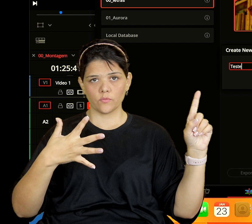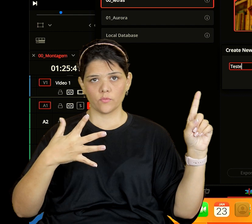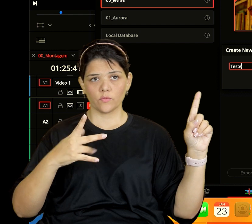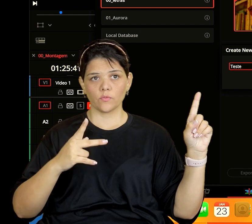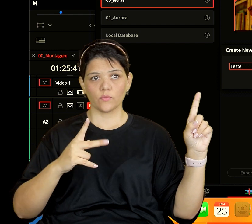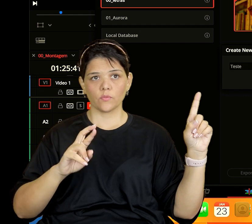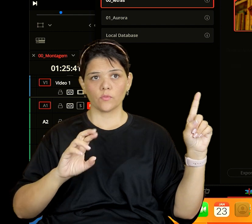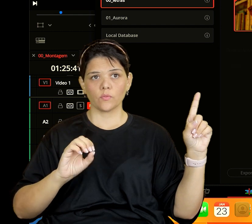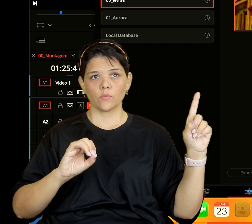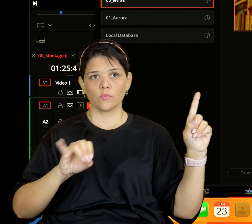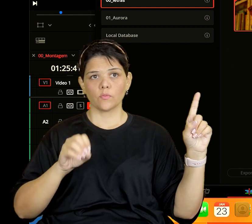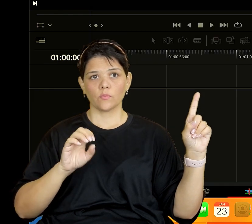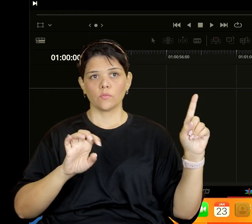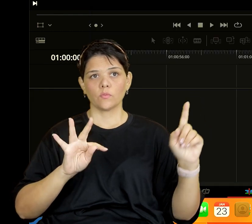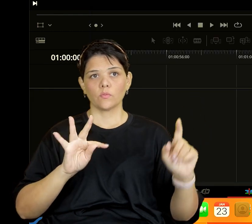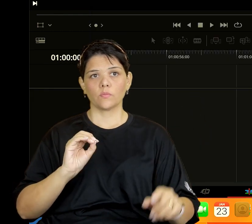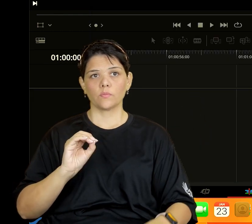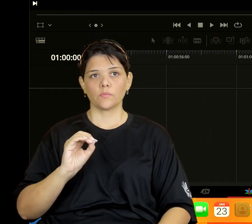E vamos lá.